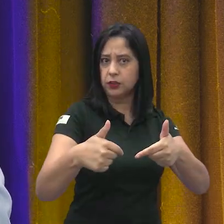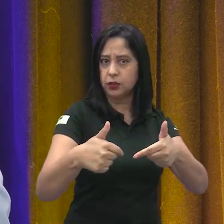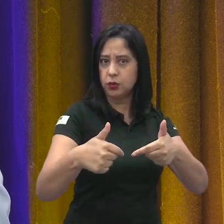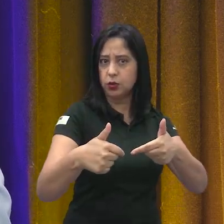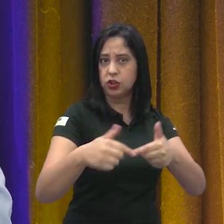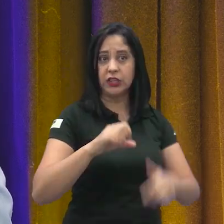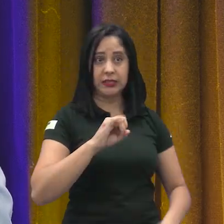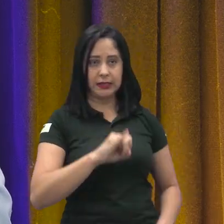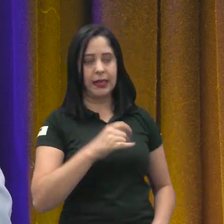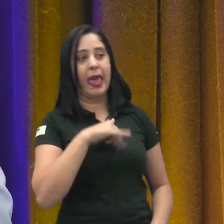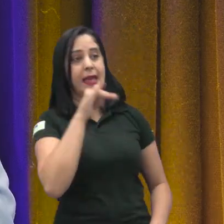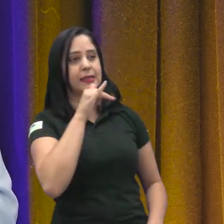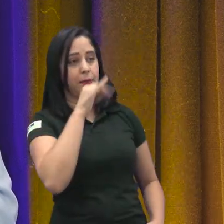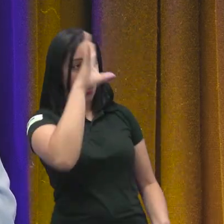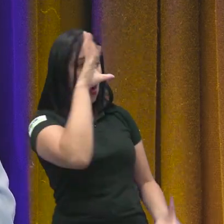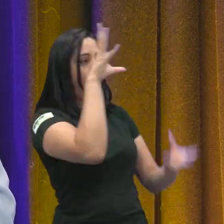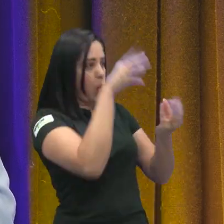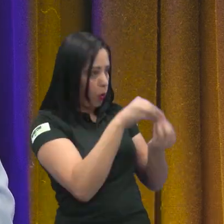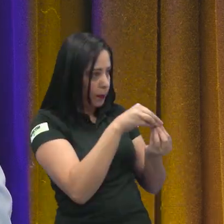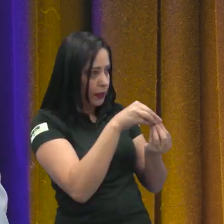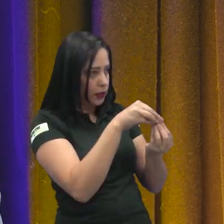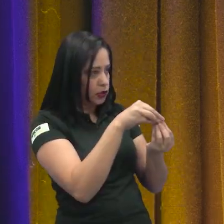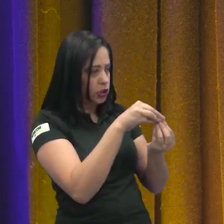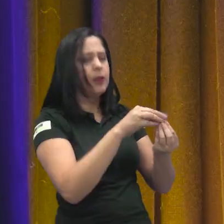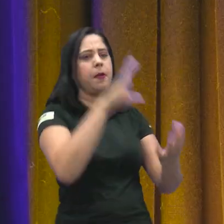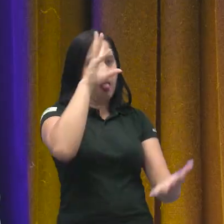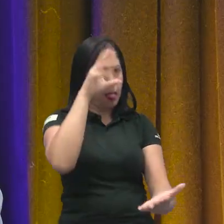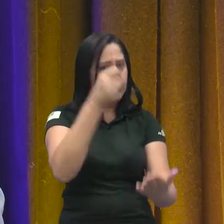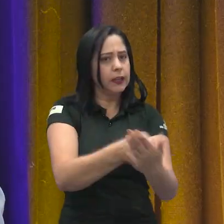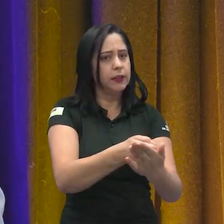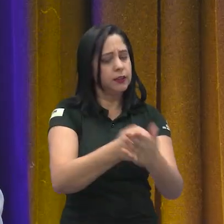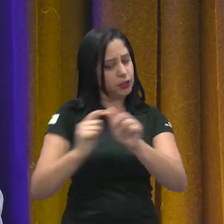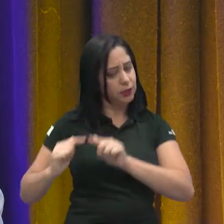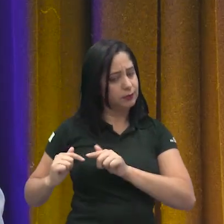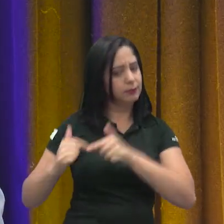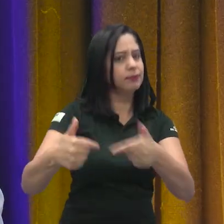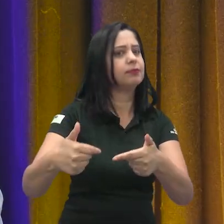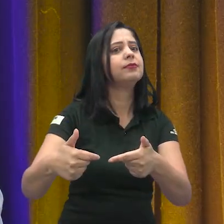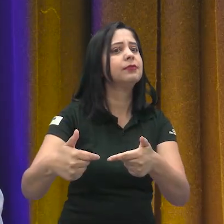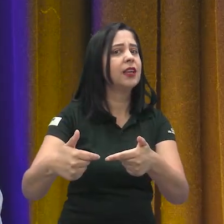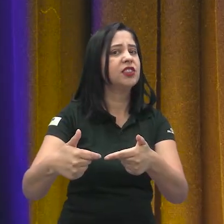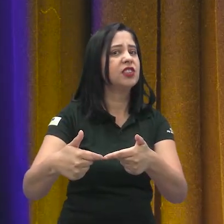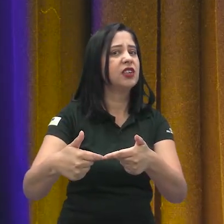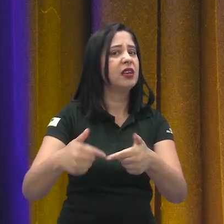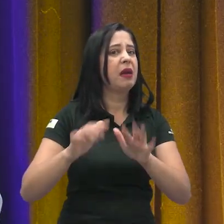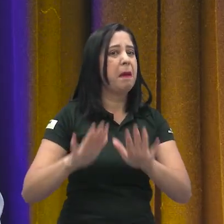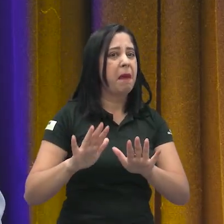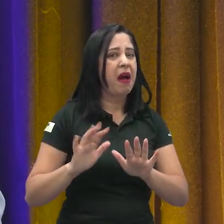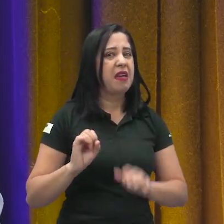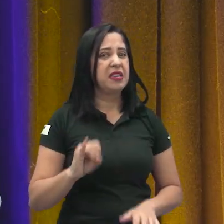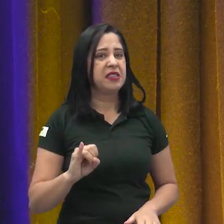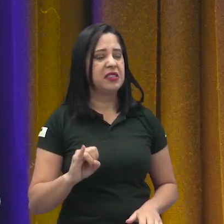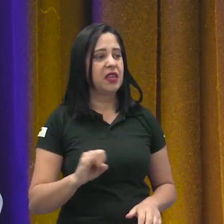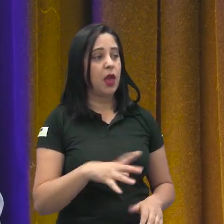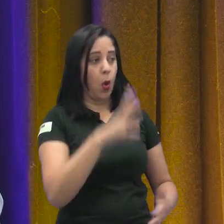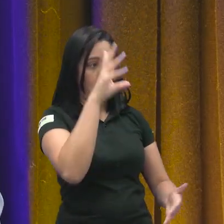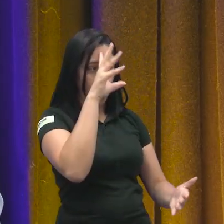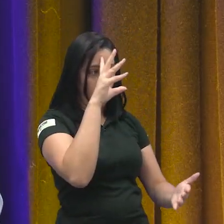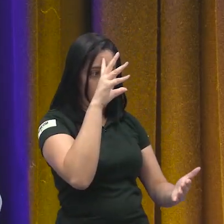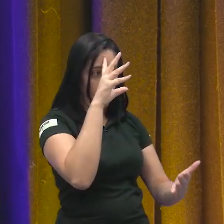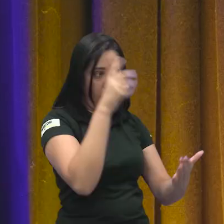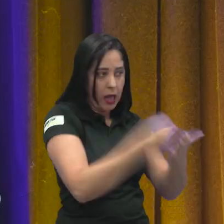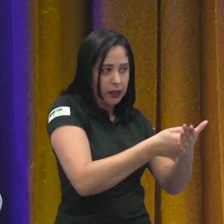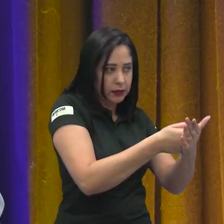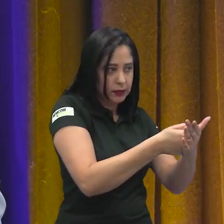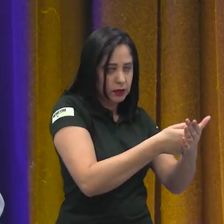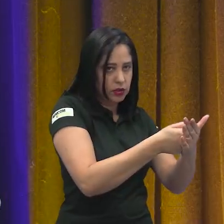tenho uma clareza do que eu quero, não decido aquilo, automaticamente eu estou sendo uma pessoa relativamente ignorante, né?